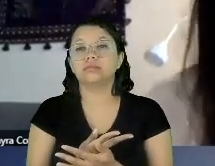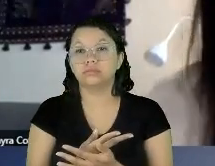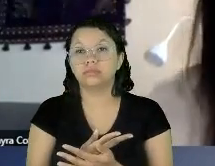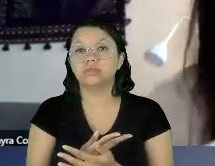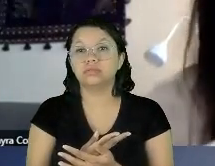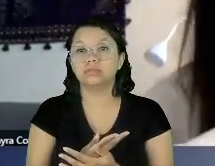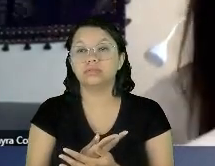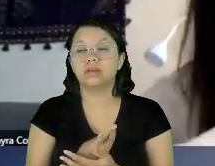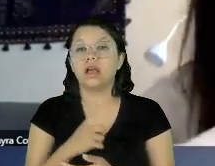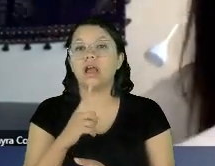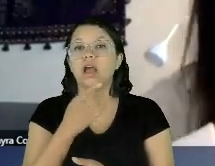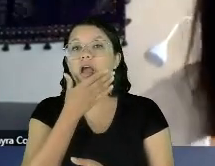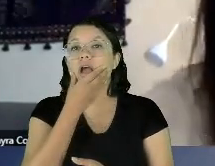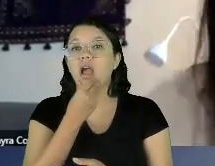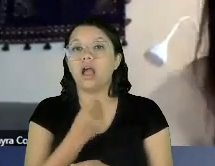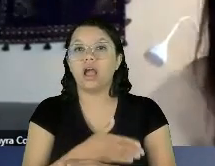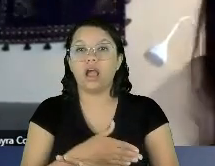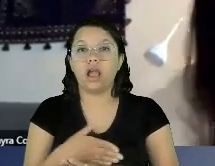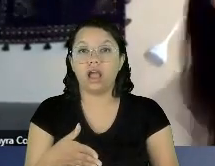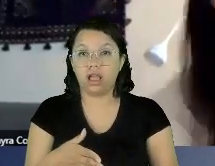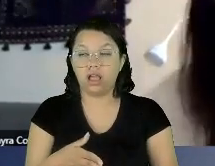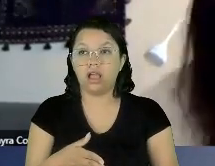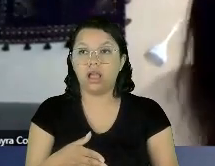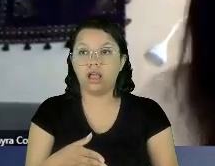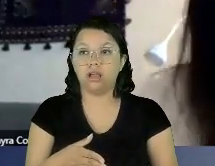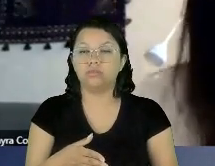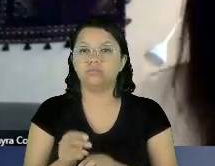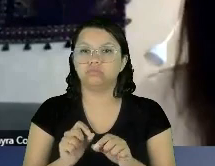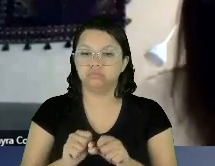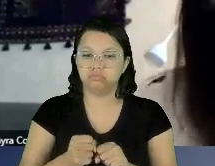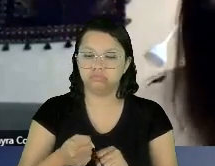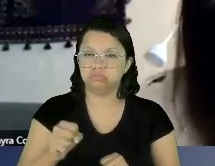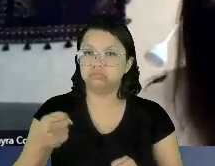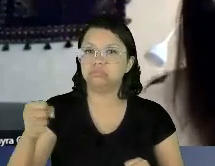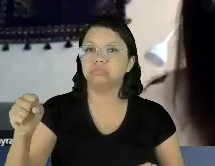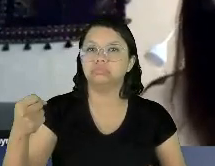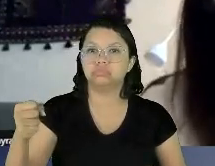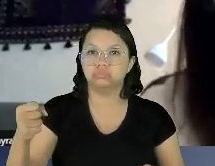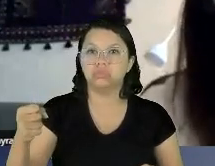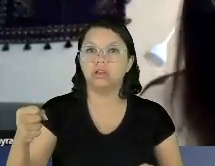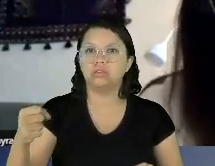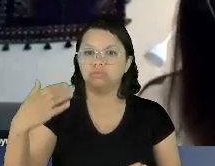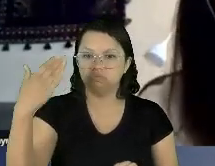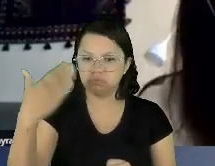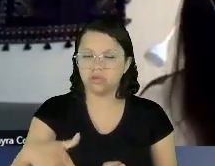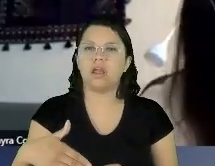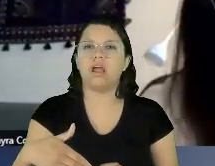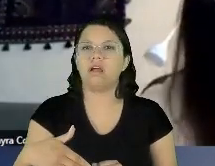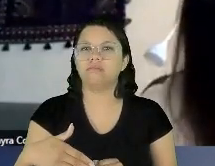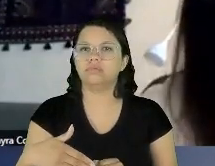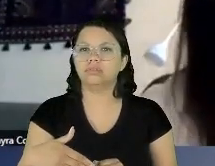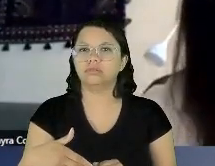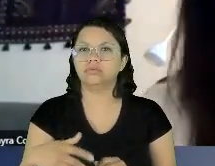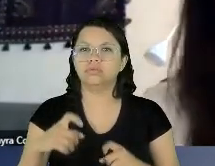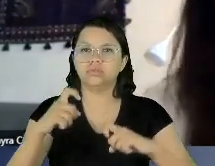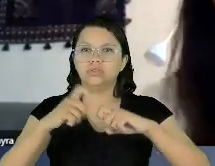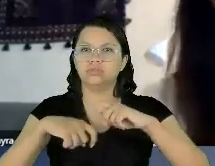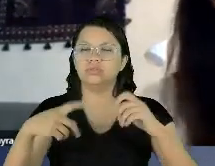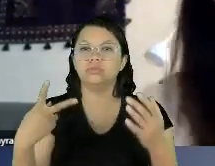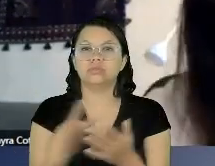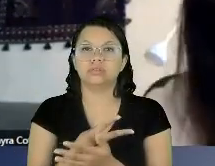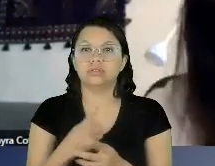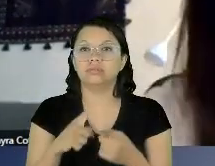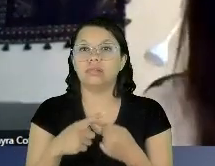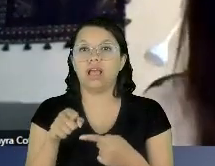um desses casos, né, de um homem branco com um extenso laço probatório de um estupro que havia